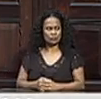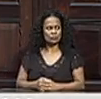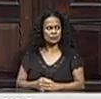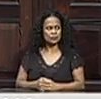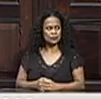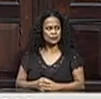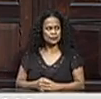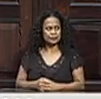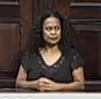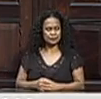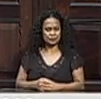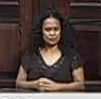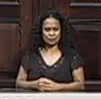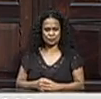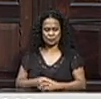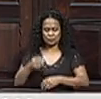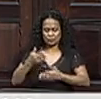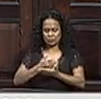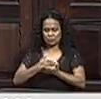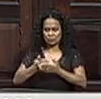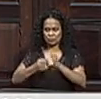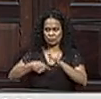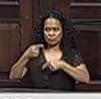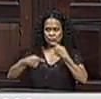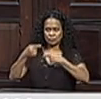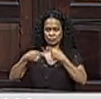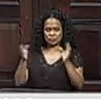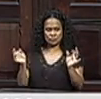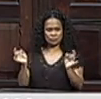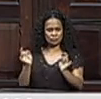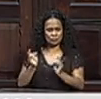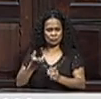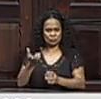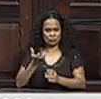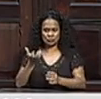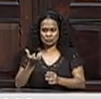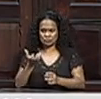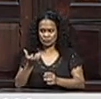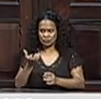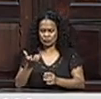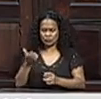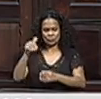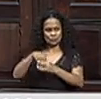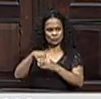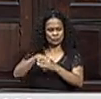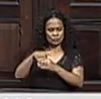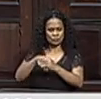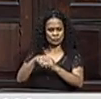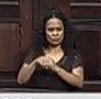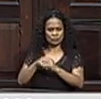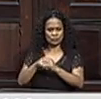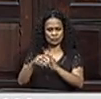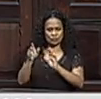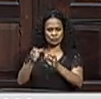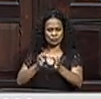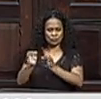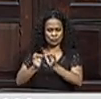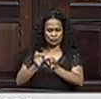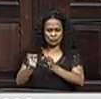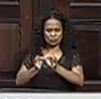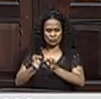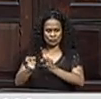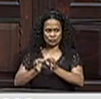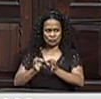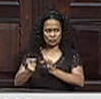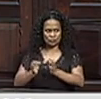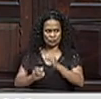pareceres emitidos, em discussão. Nós vemos que queira discutir, se é da discussão, em votação o projeto, salve os destaques. Senhores que aprovam